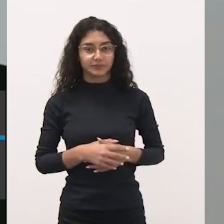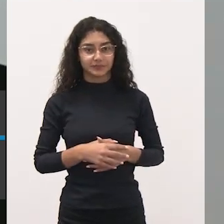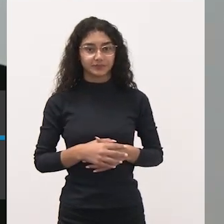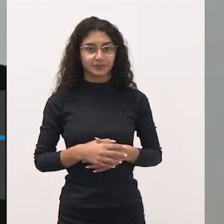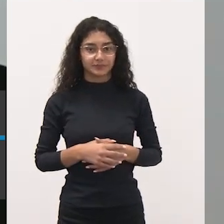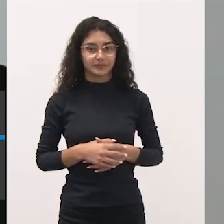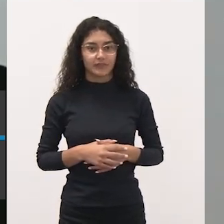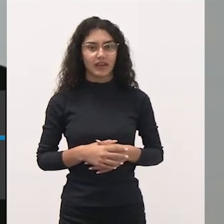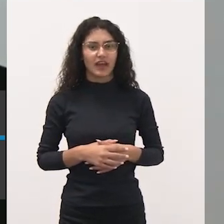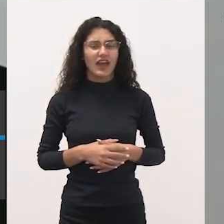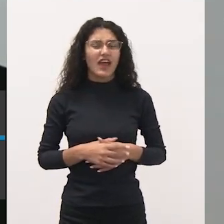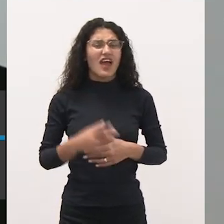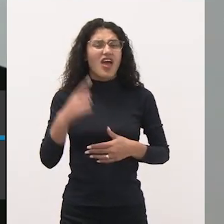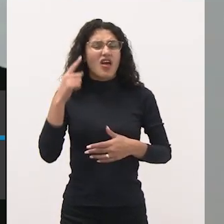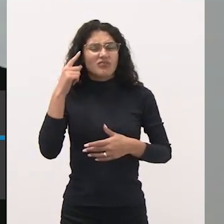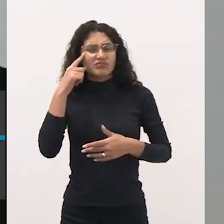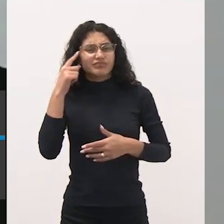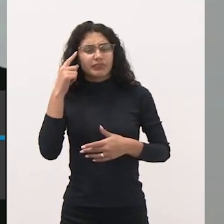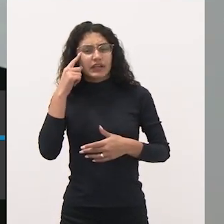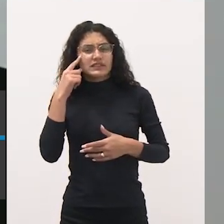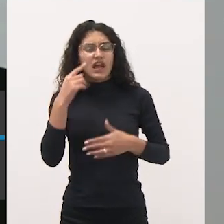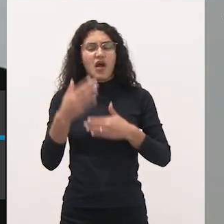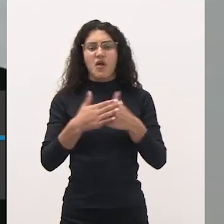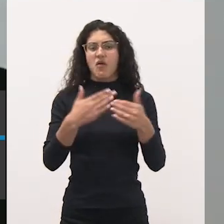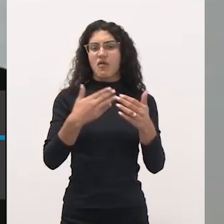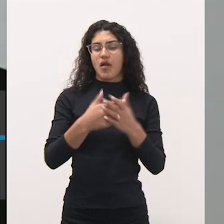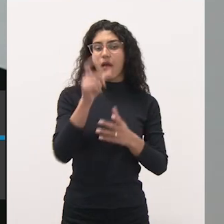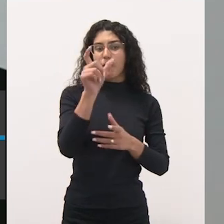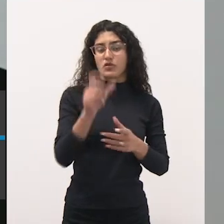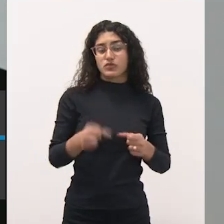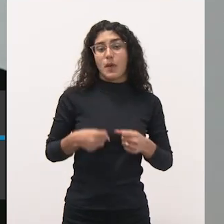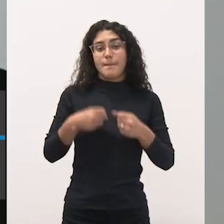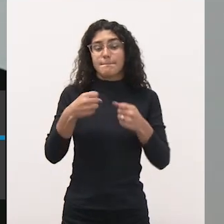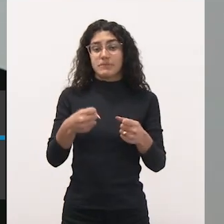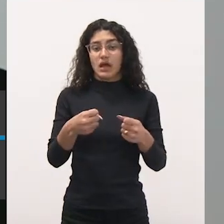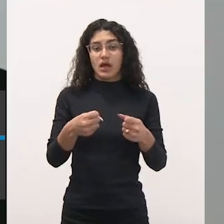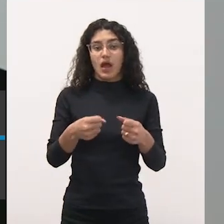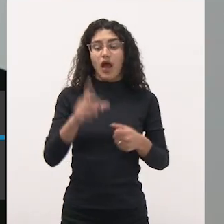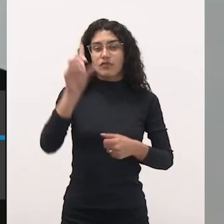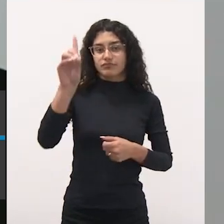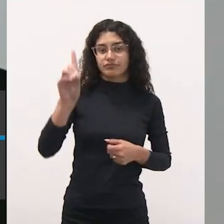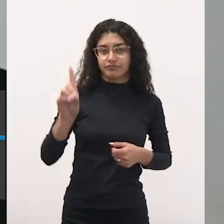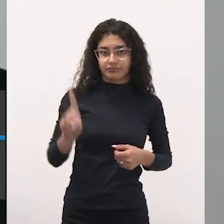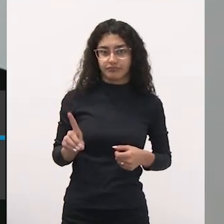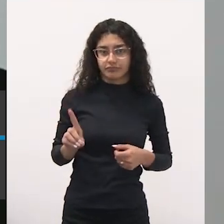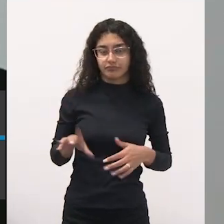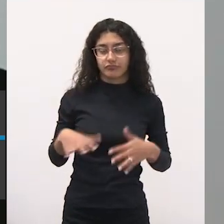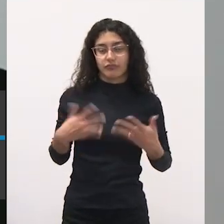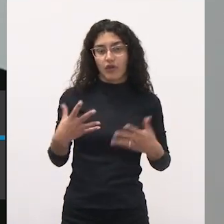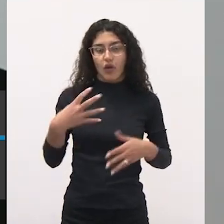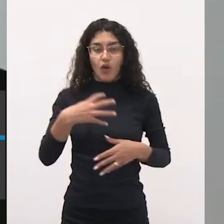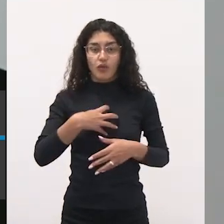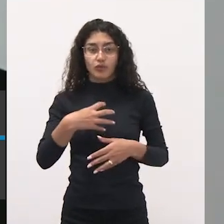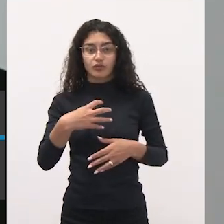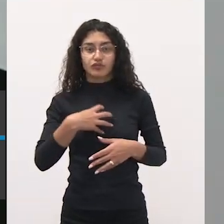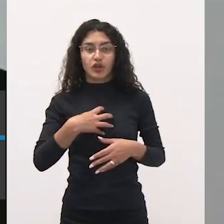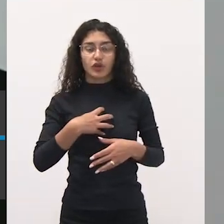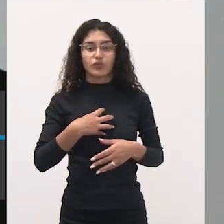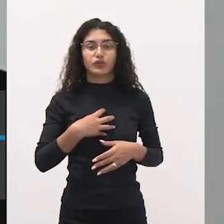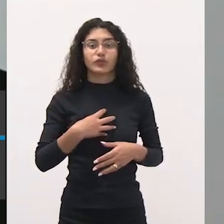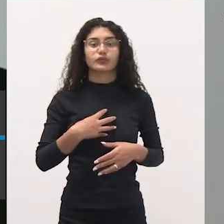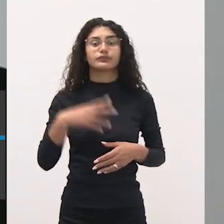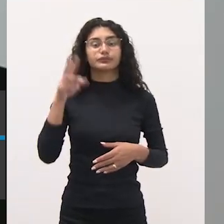é estranho pensar que qualquer um de nós pode passar a ser um deficiente por uma das causas que a senhora